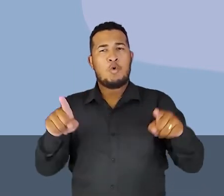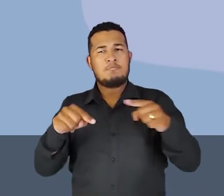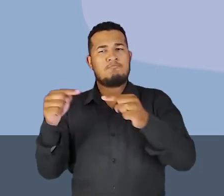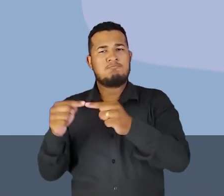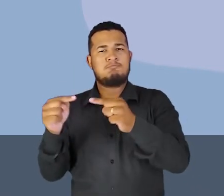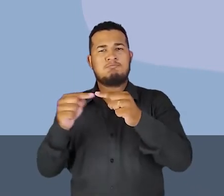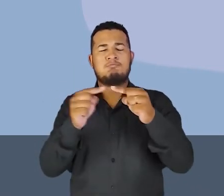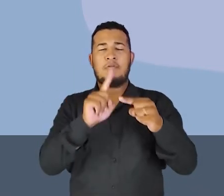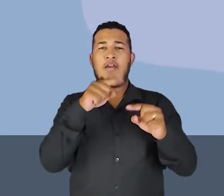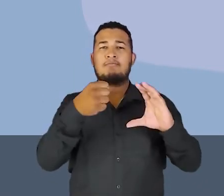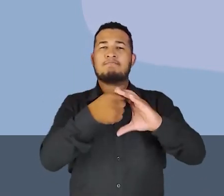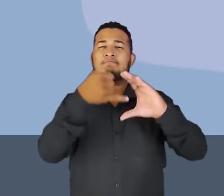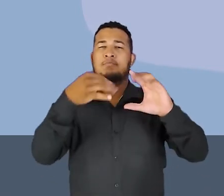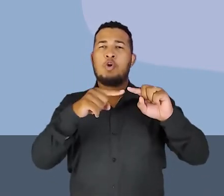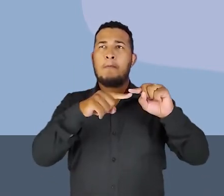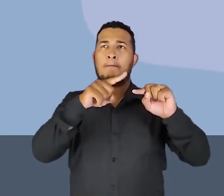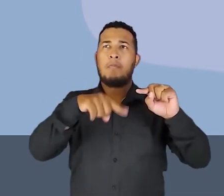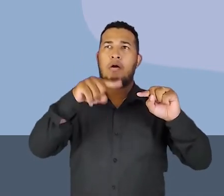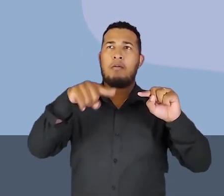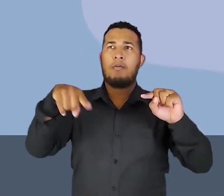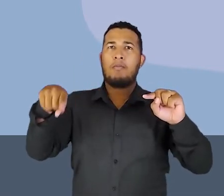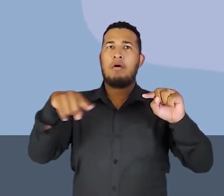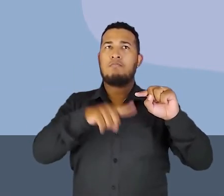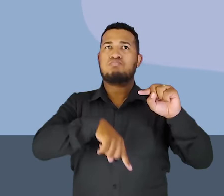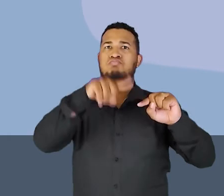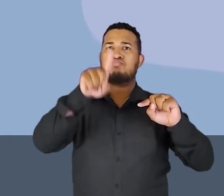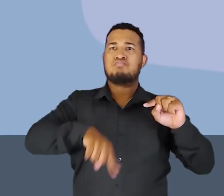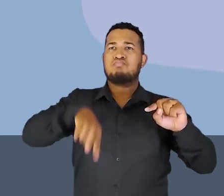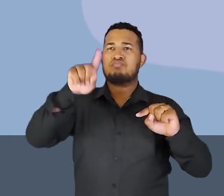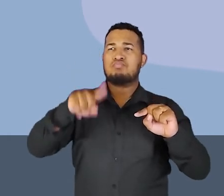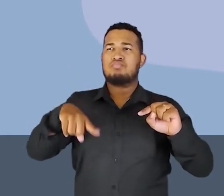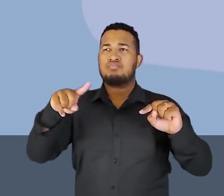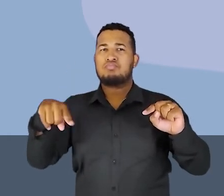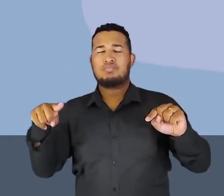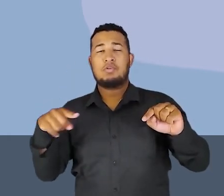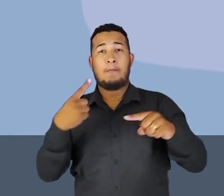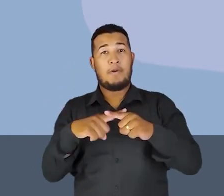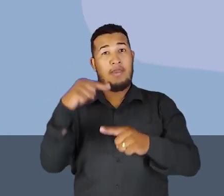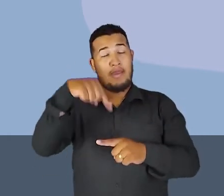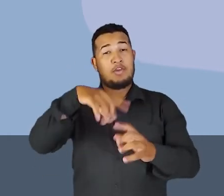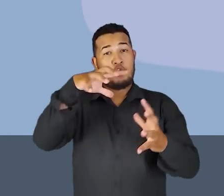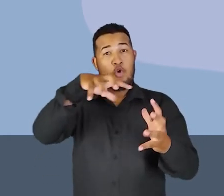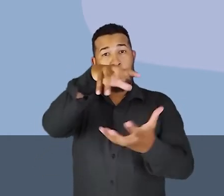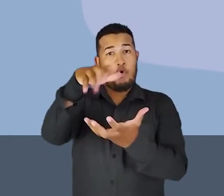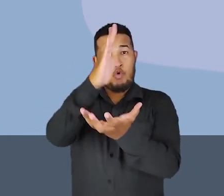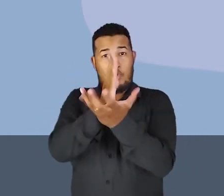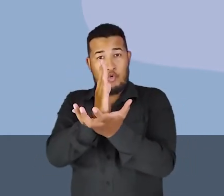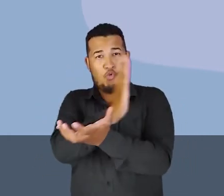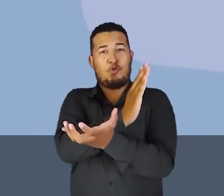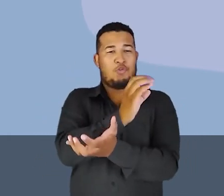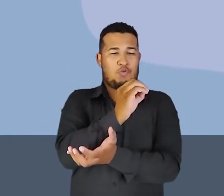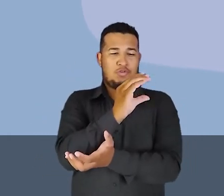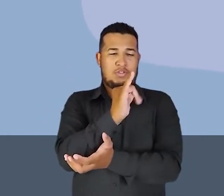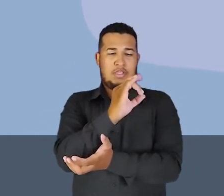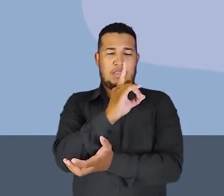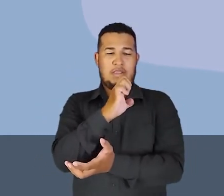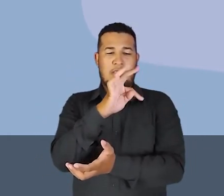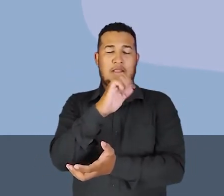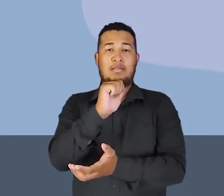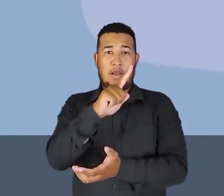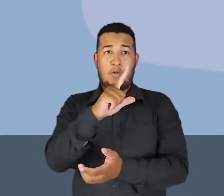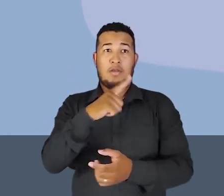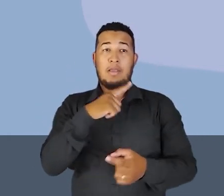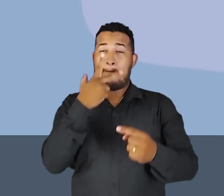são a proporção entre essas frequências. Na nossa cultura ocidental, as notas musicais são organizadas numa sequência de